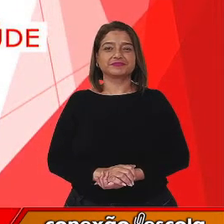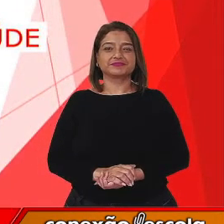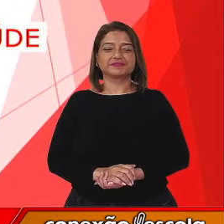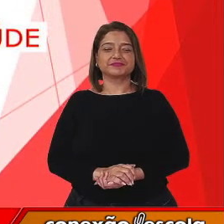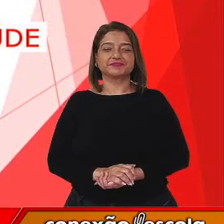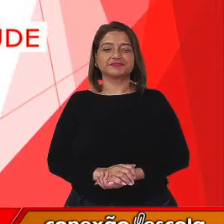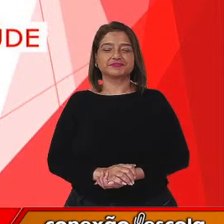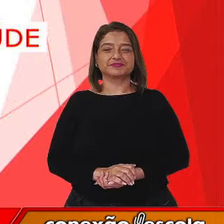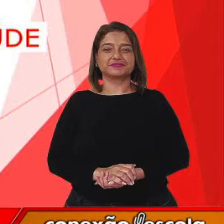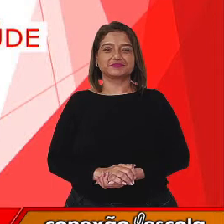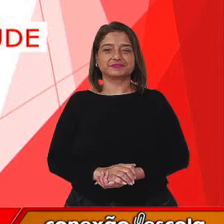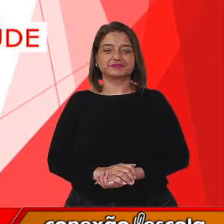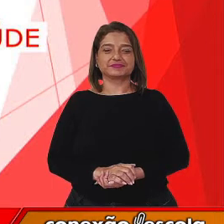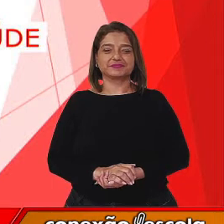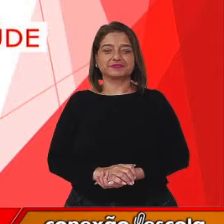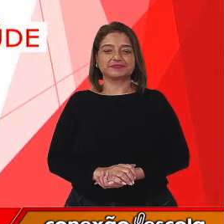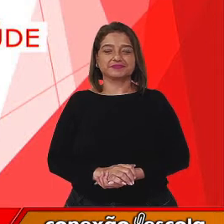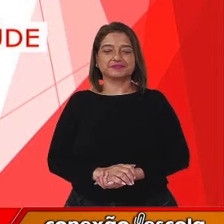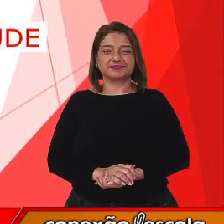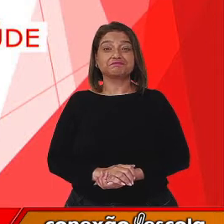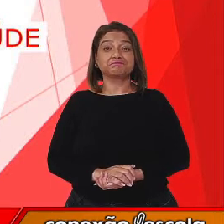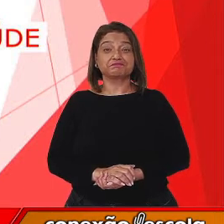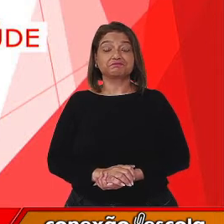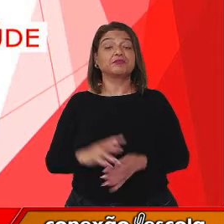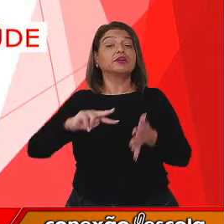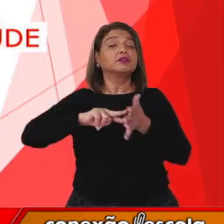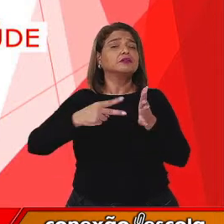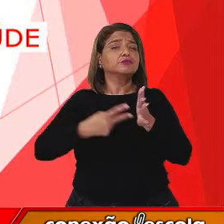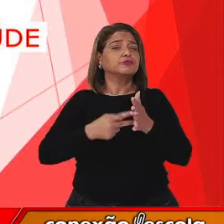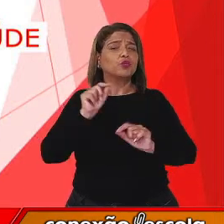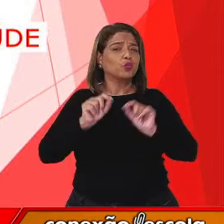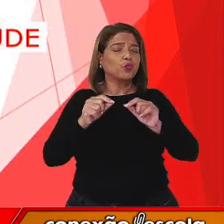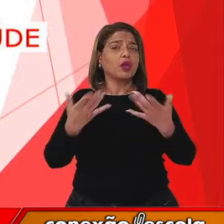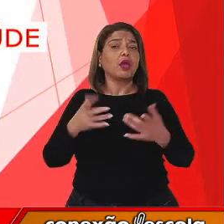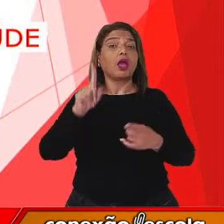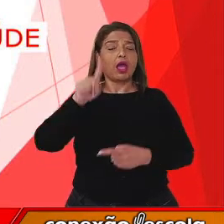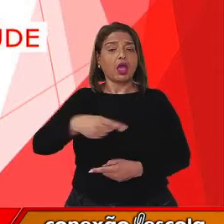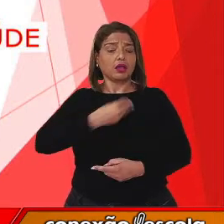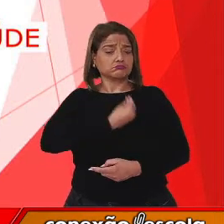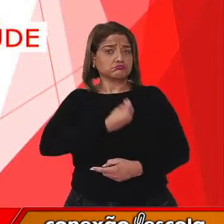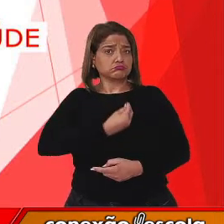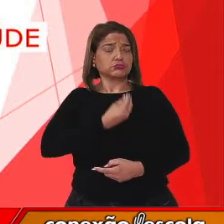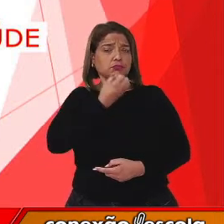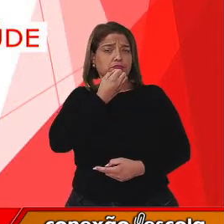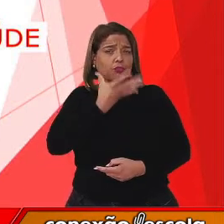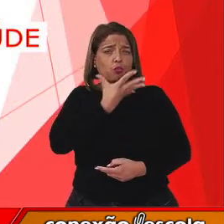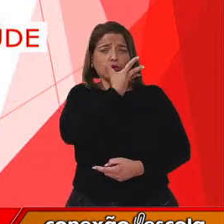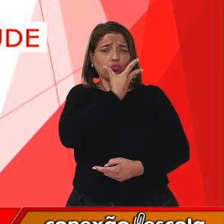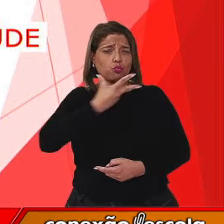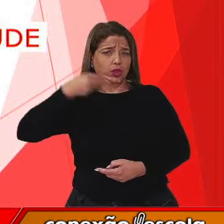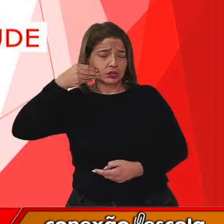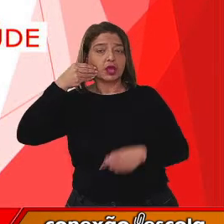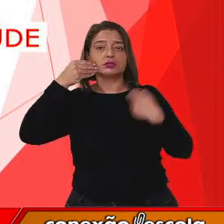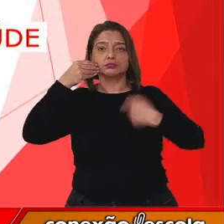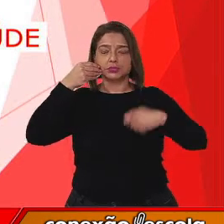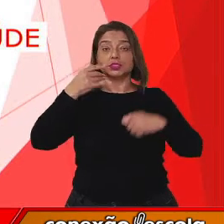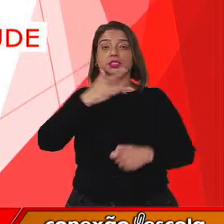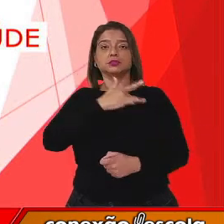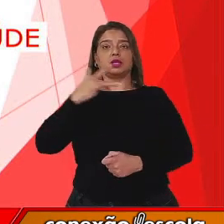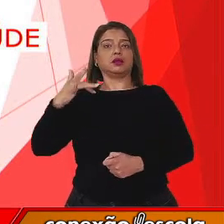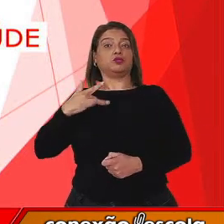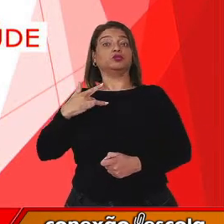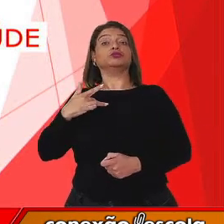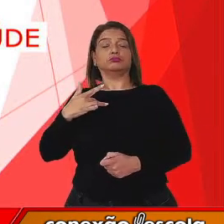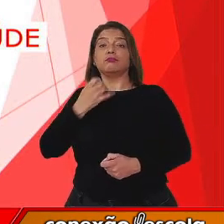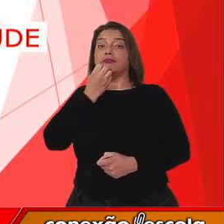social, emotional and intellectual development. Então, o bem-estar, ele é definido como um estado de boa saúde, né?